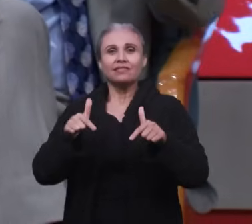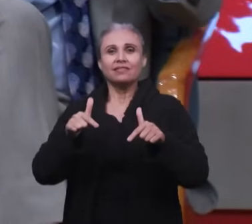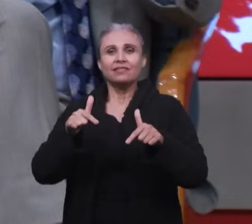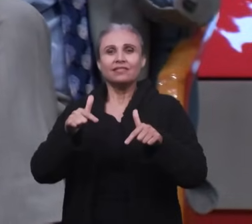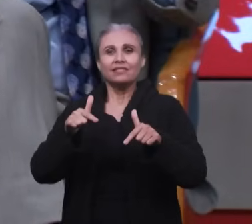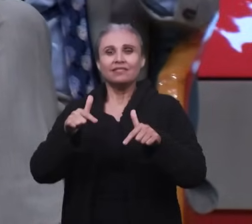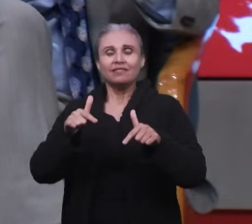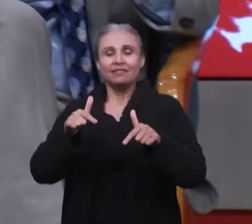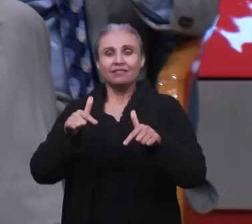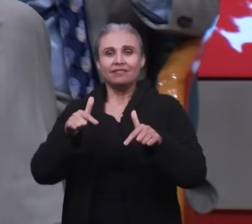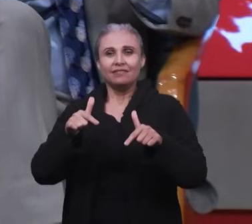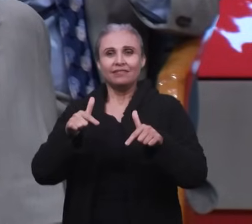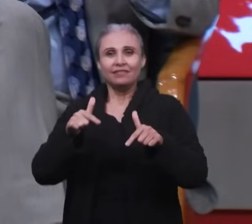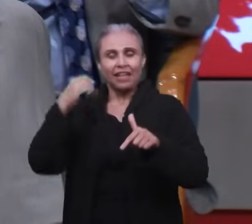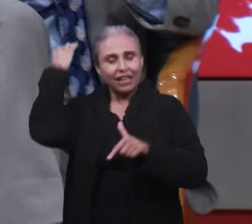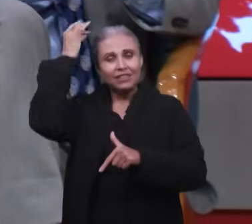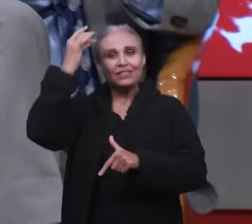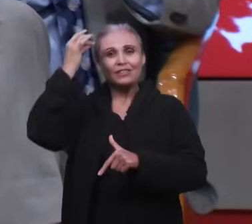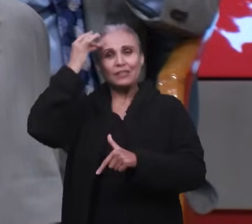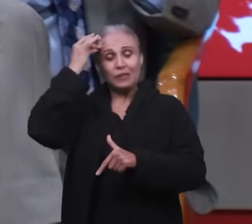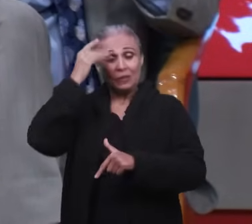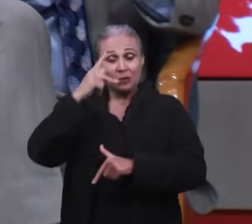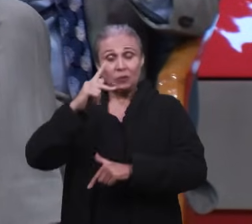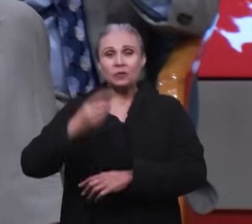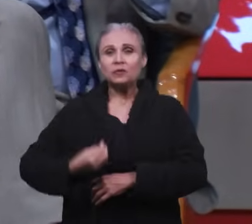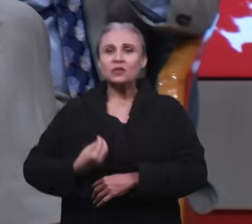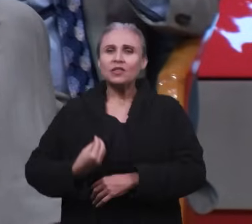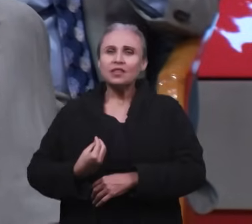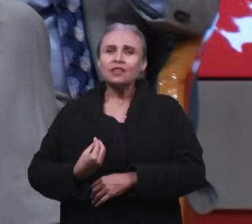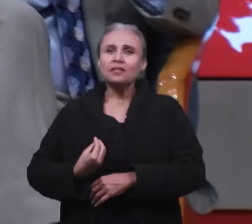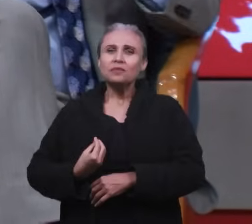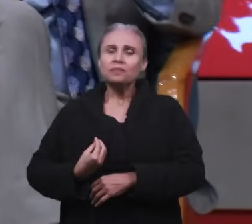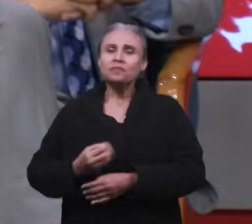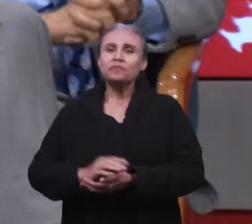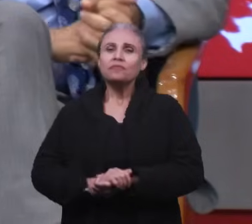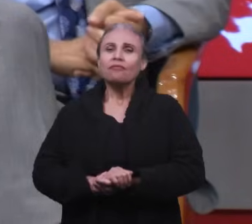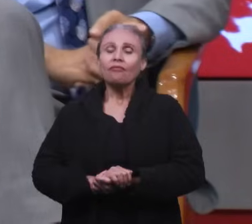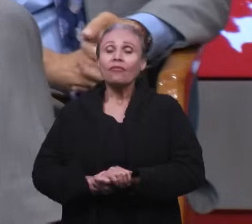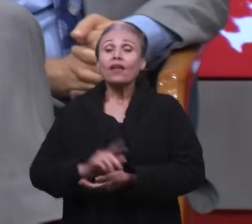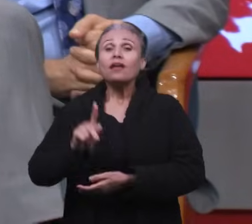que o Espírito Santo opere de maneira abundante na sua vida,